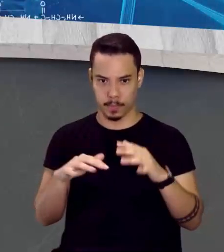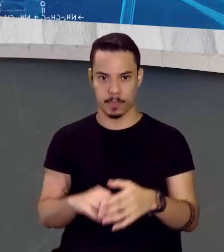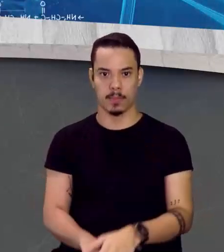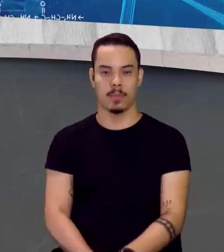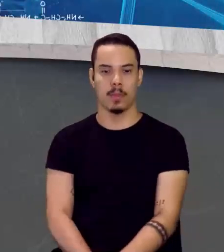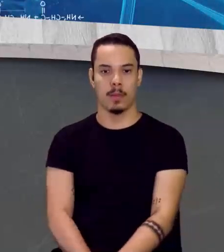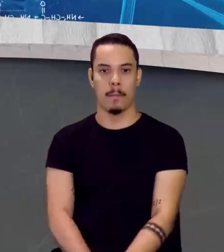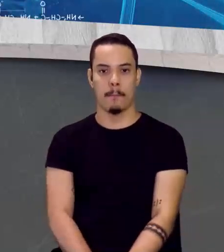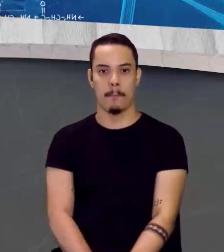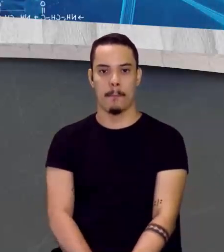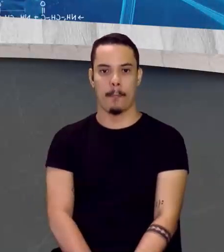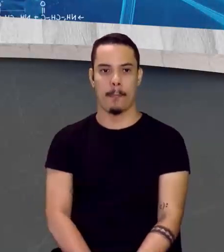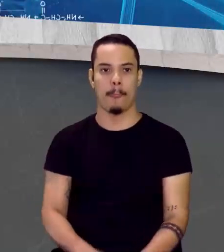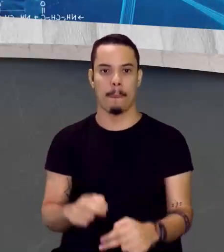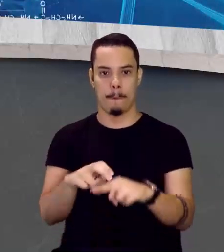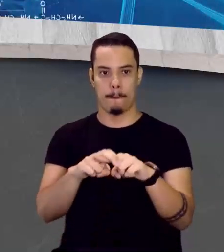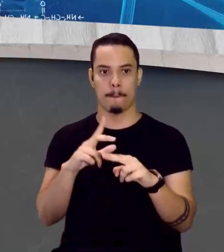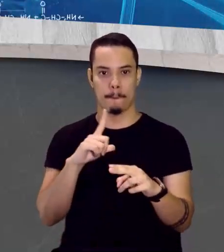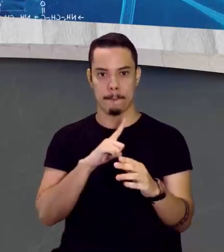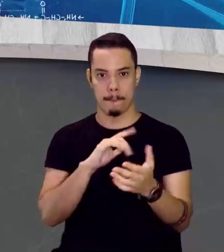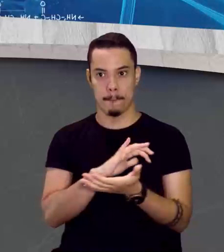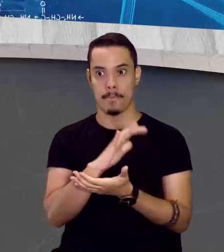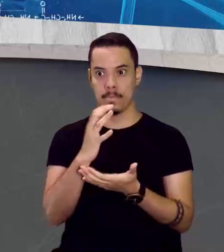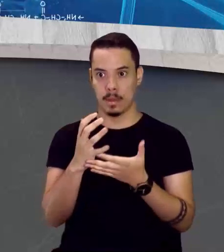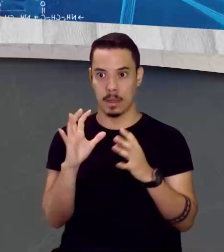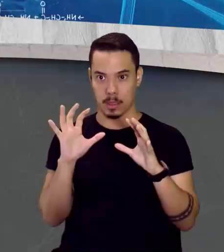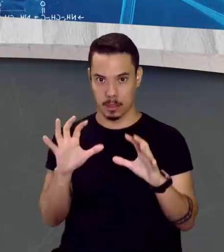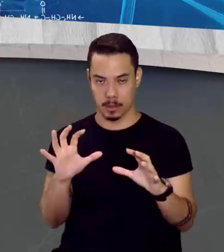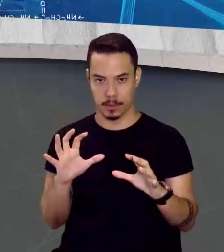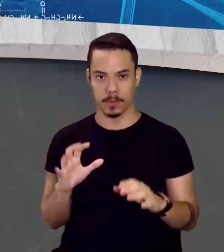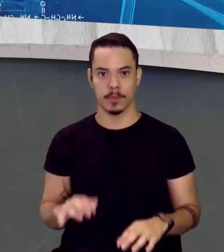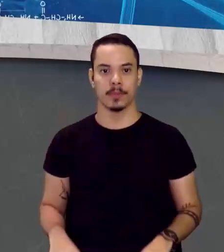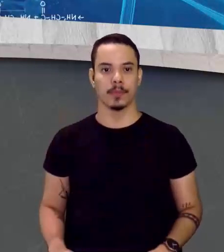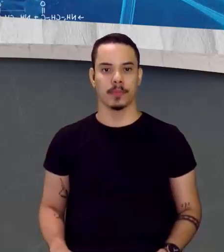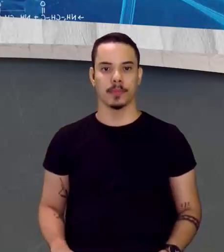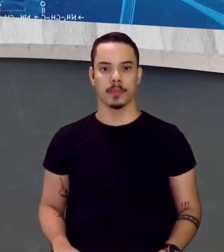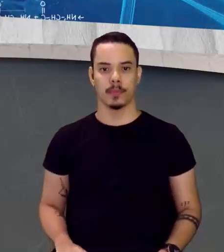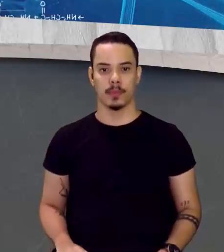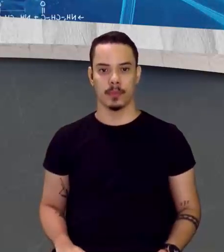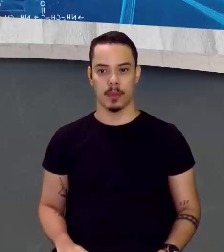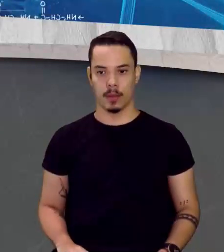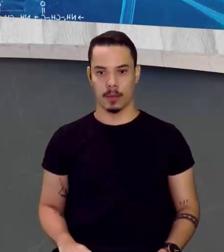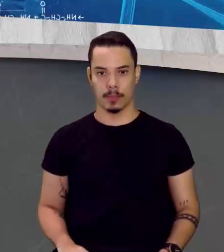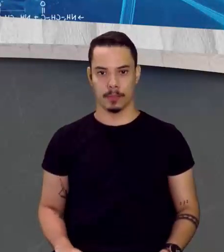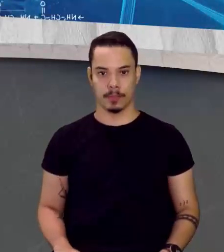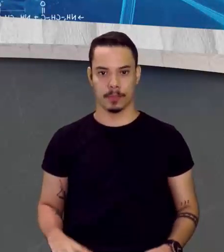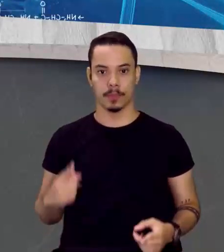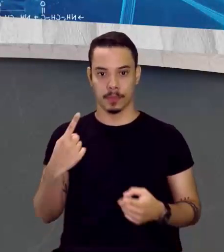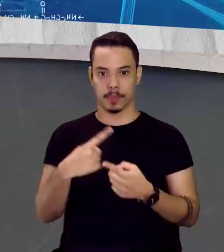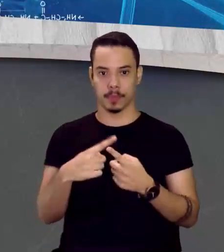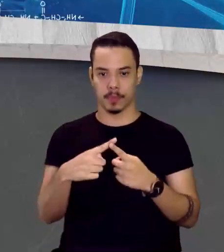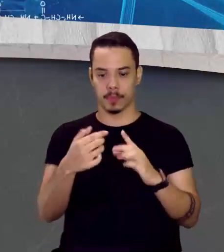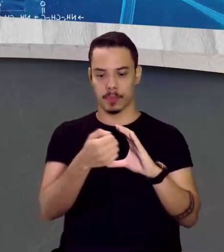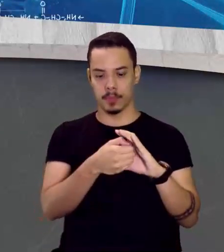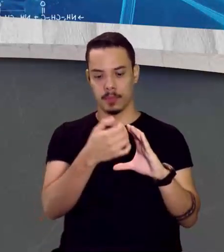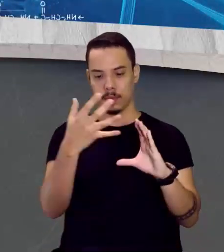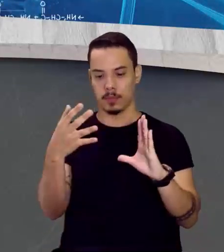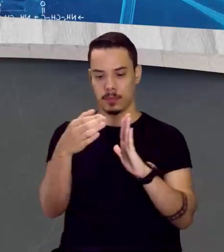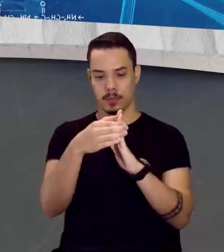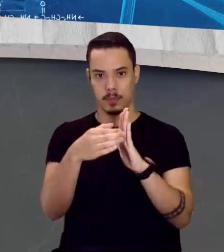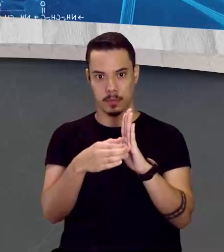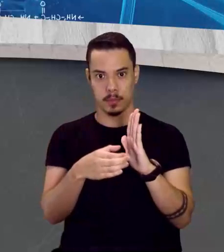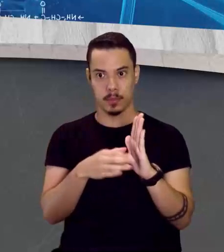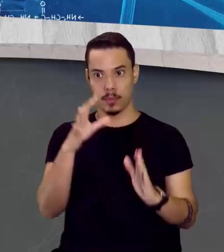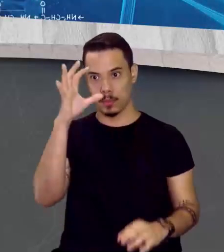temos, então, uma grandeza tridimensional, para que caracterize cada tipo de geometria que você aprendeu nessa